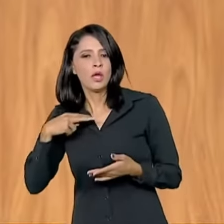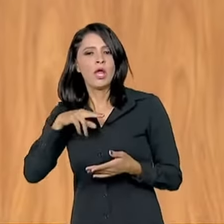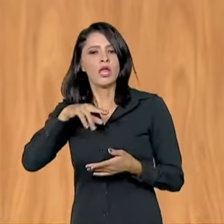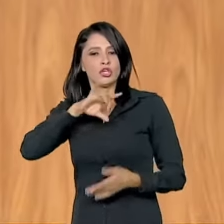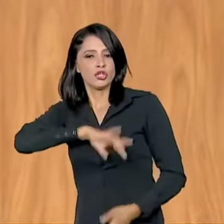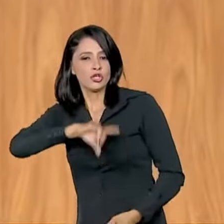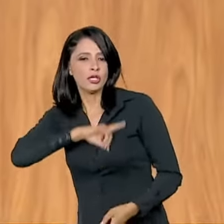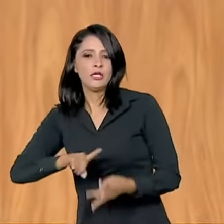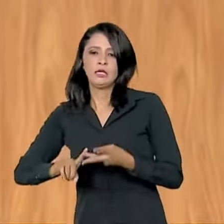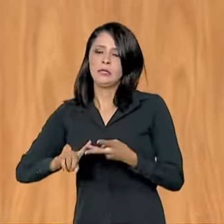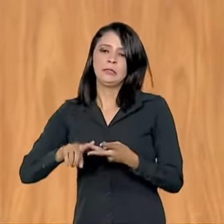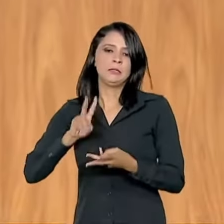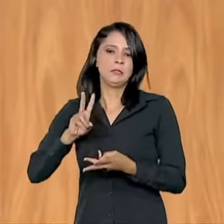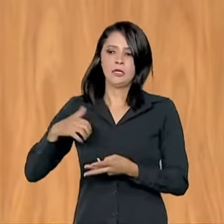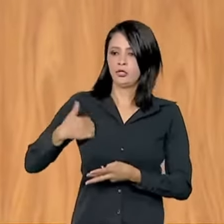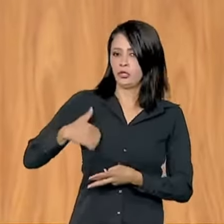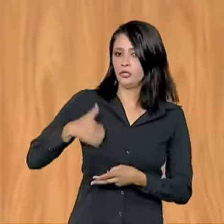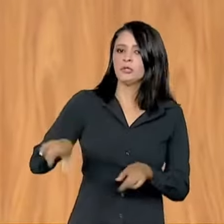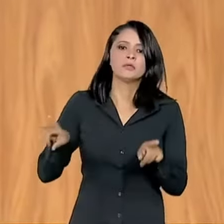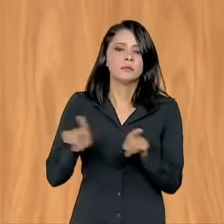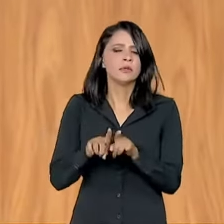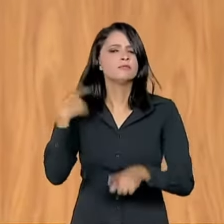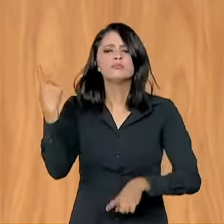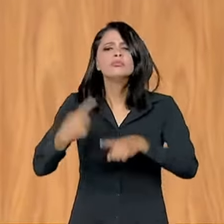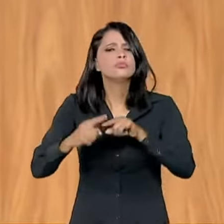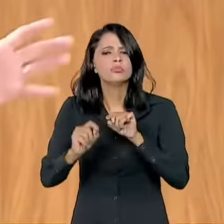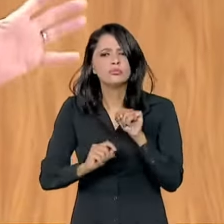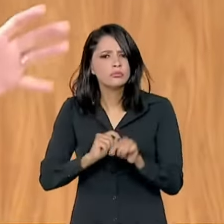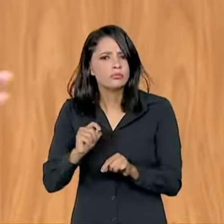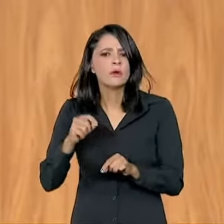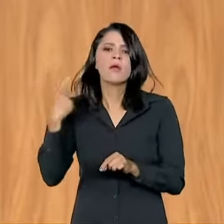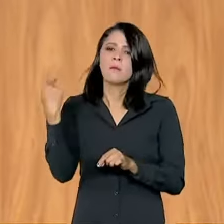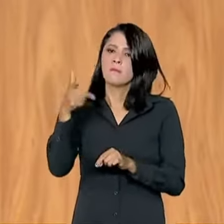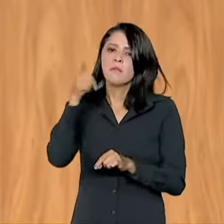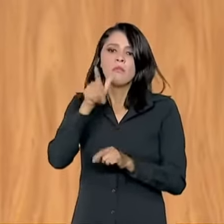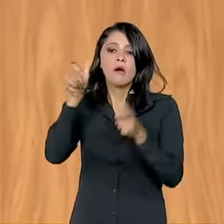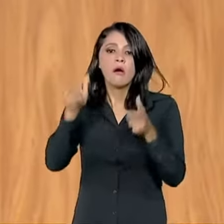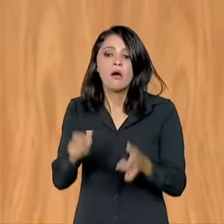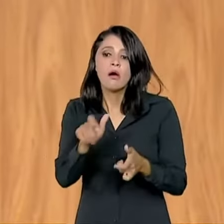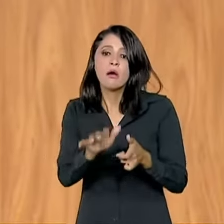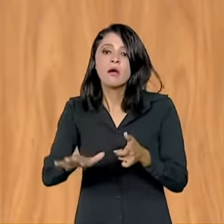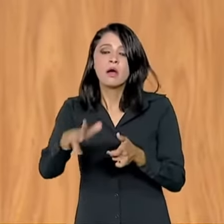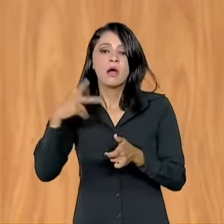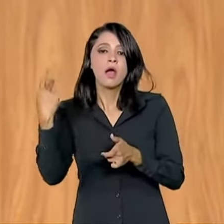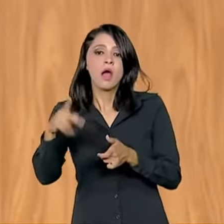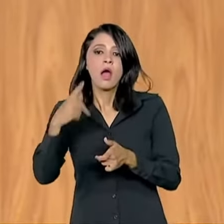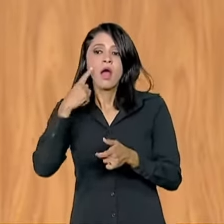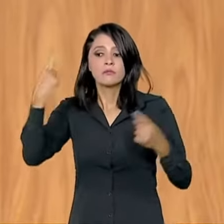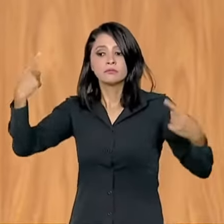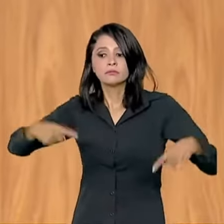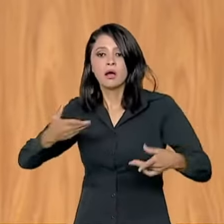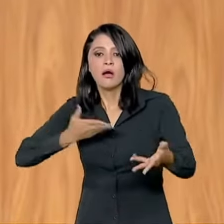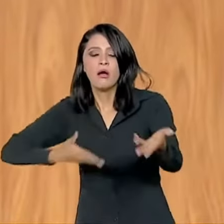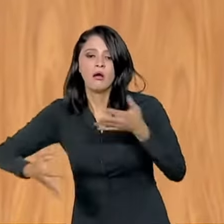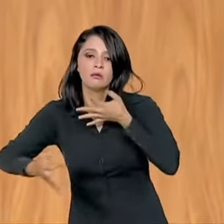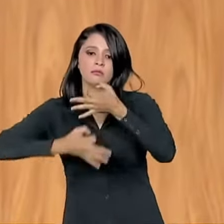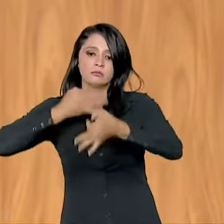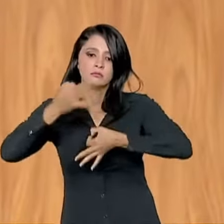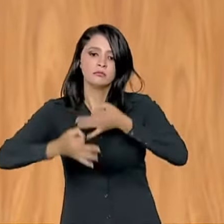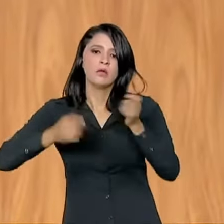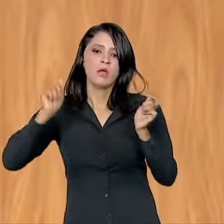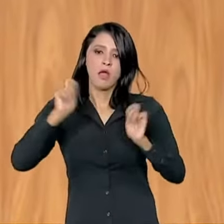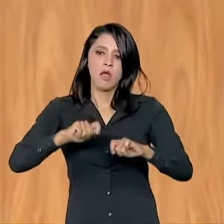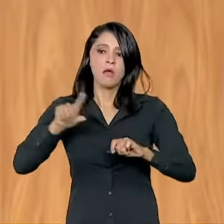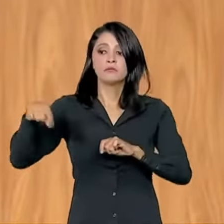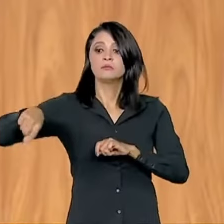Chile e mesmo a Argentina. Por quê? Para dar um lugar maior às oposições. Esse era o